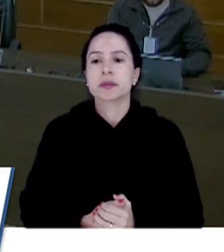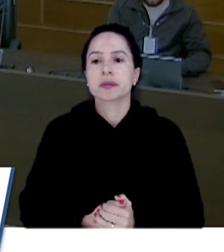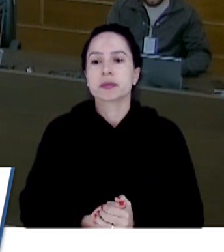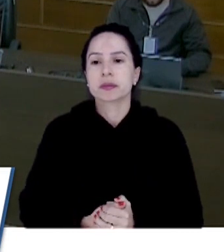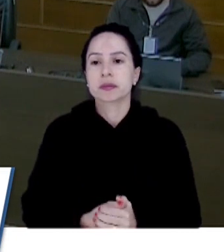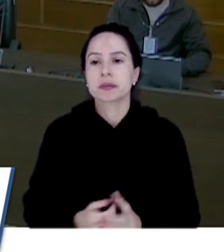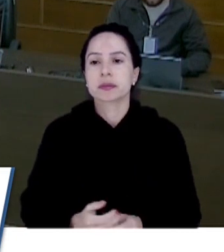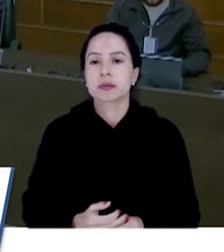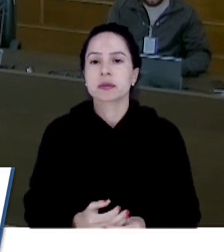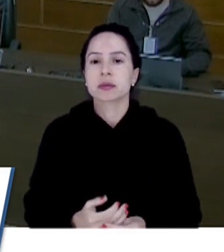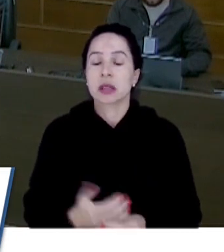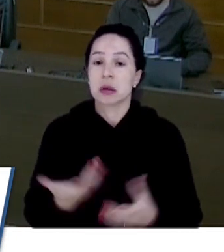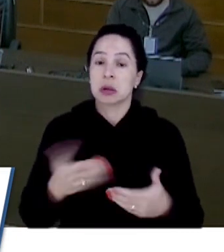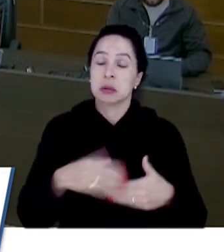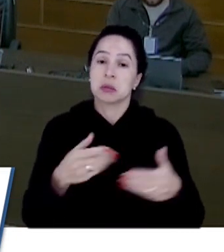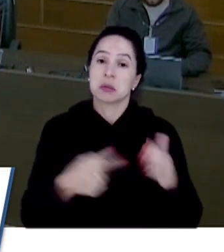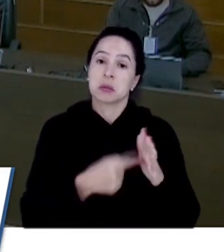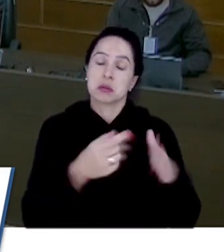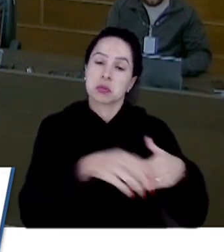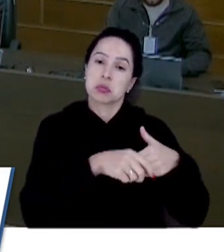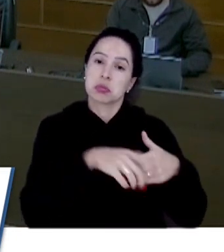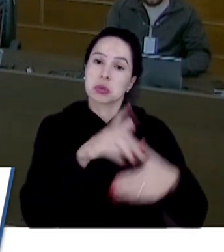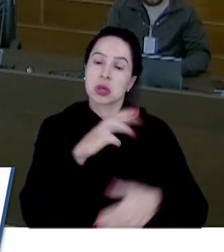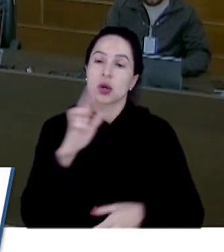Eu queria primeiro cumprimentar o Rogério